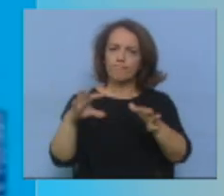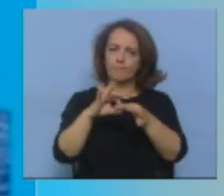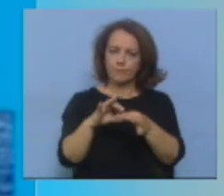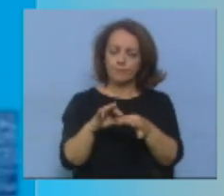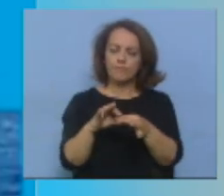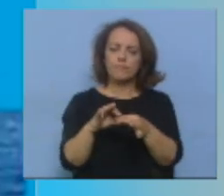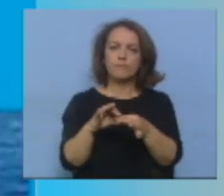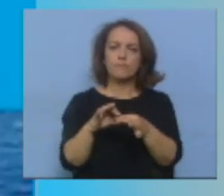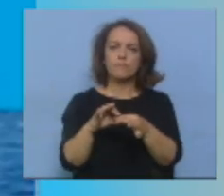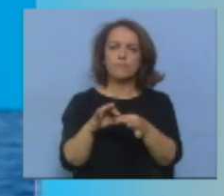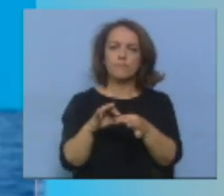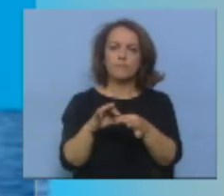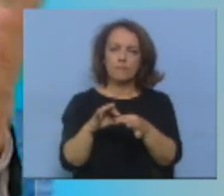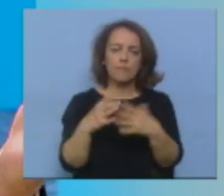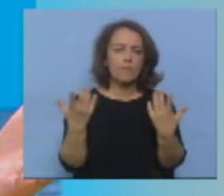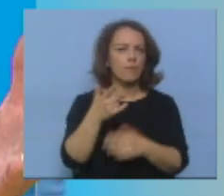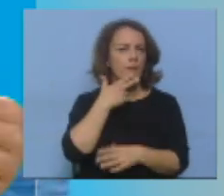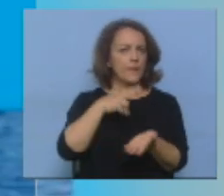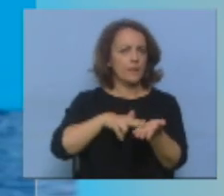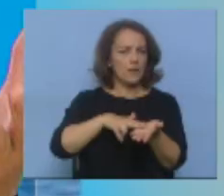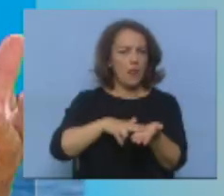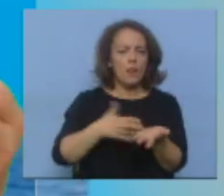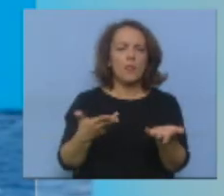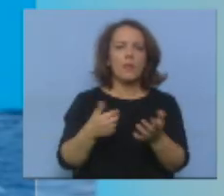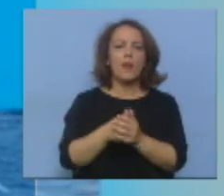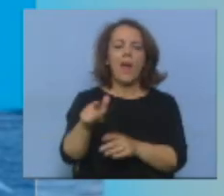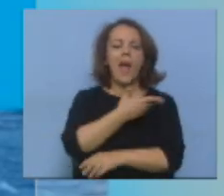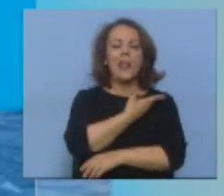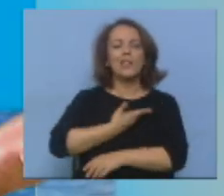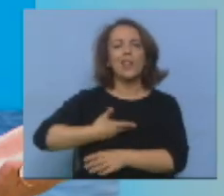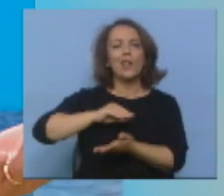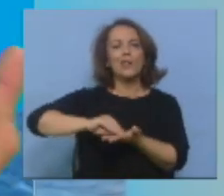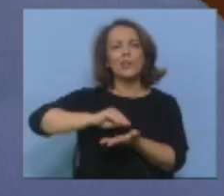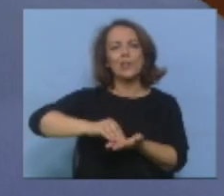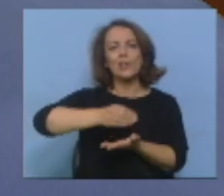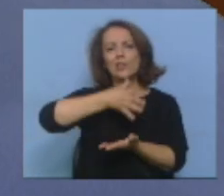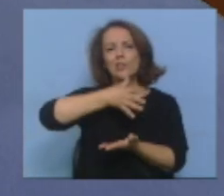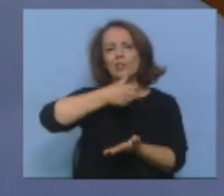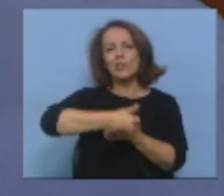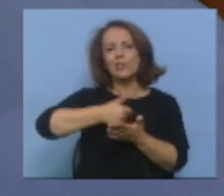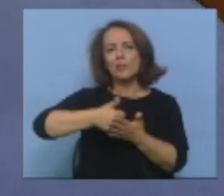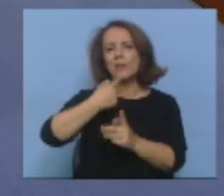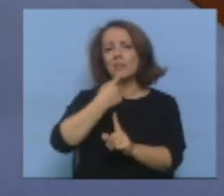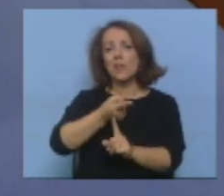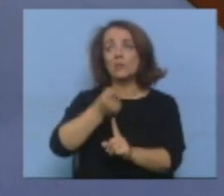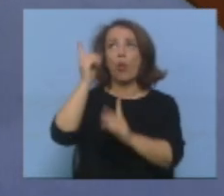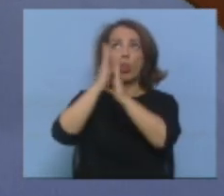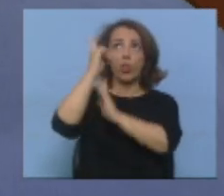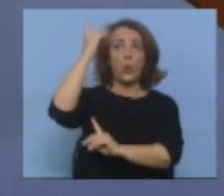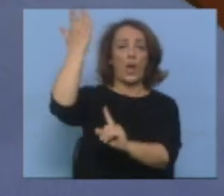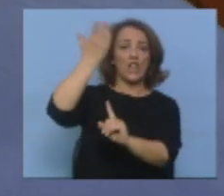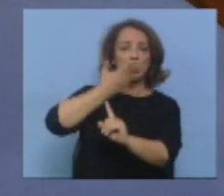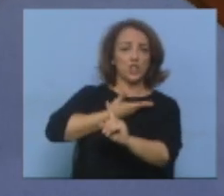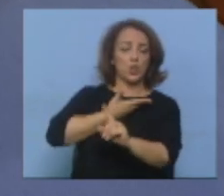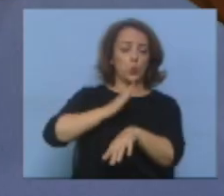circunstância. De facto, uma mentalidade do Antigo Testamento conduzia-nos imediatamente a um castigo de Deus por causa